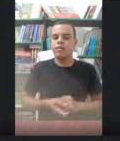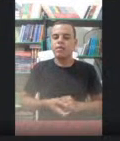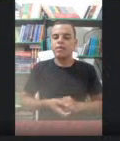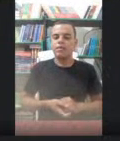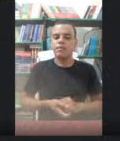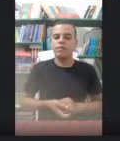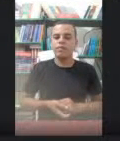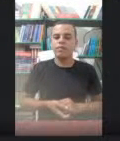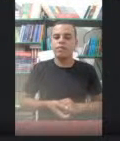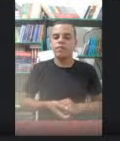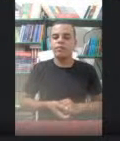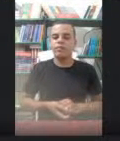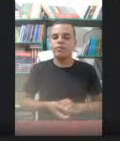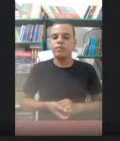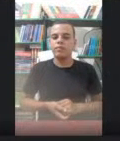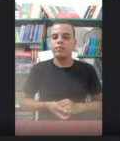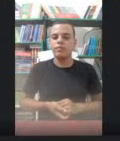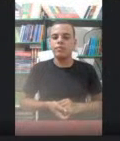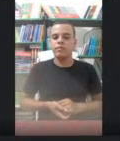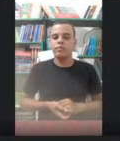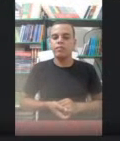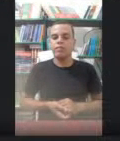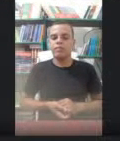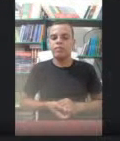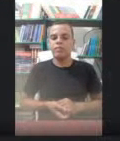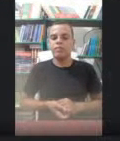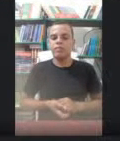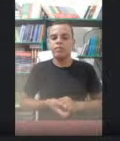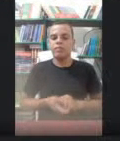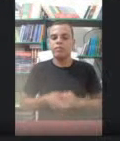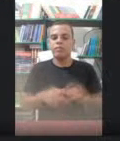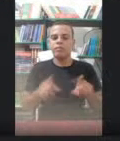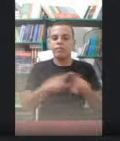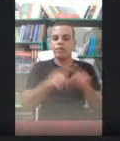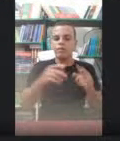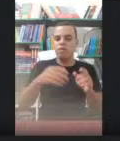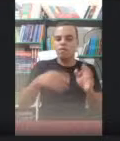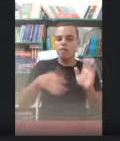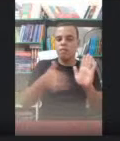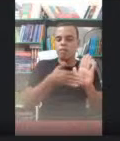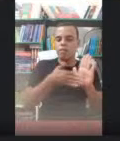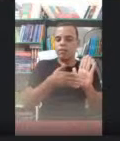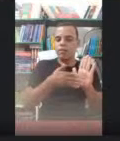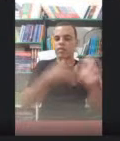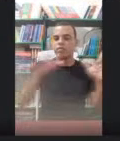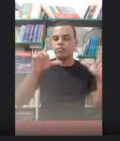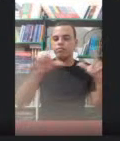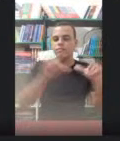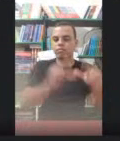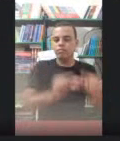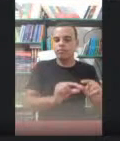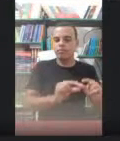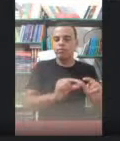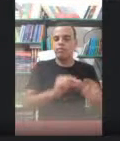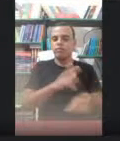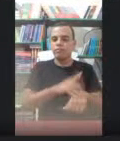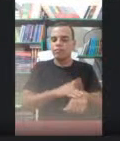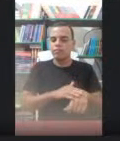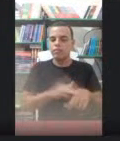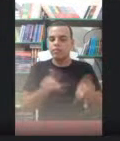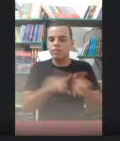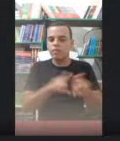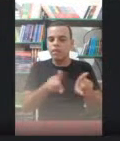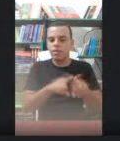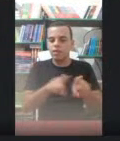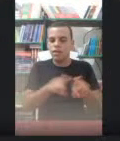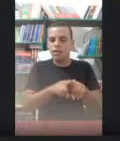eficaz, né, eficiente na sua proposta de intervenção, e aí onde entra um processo de